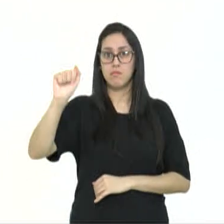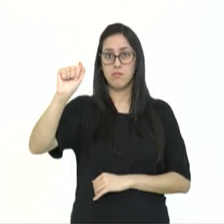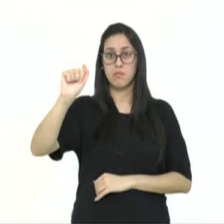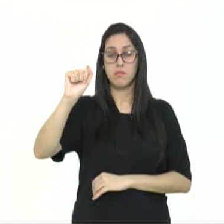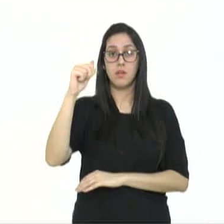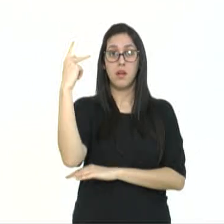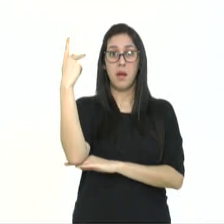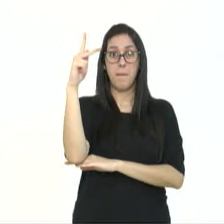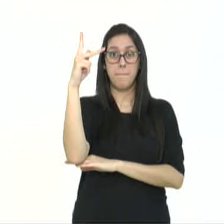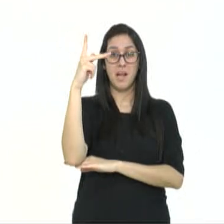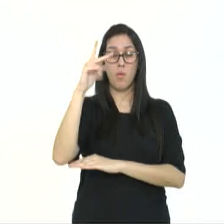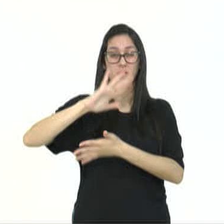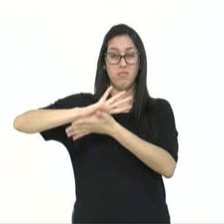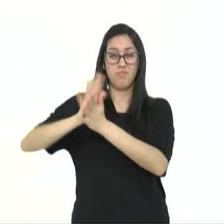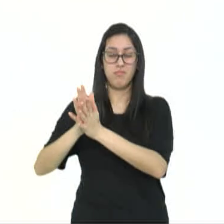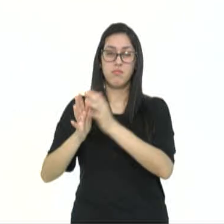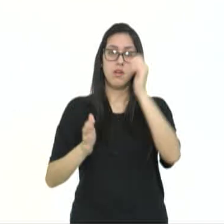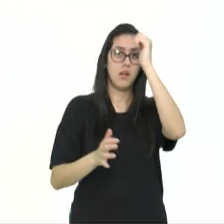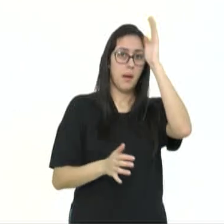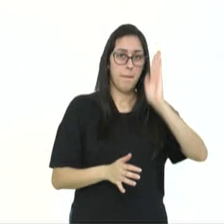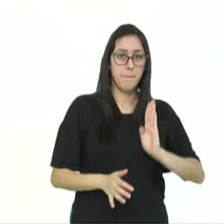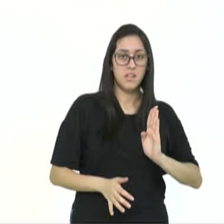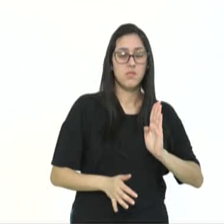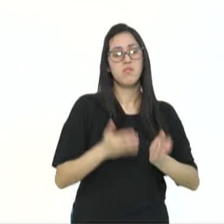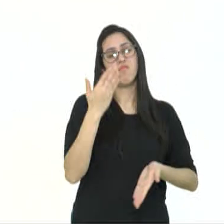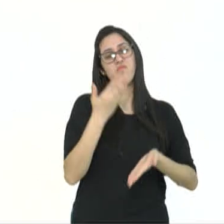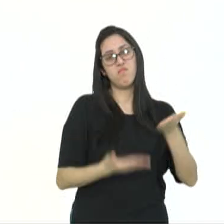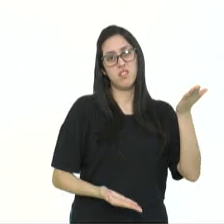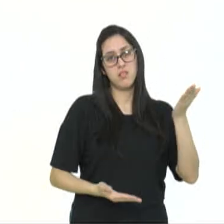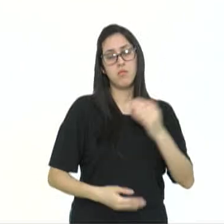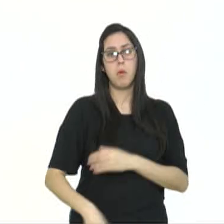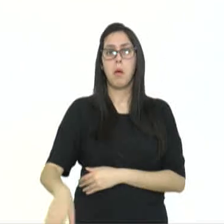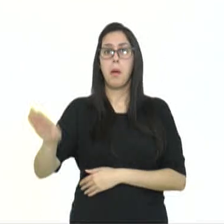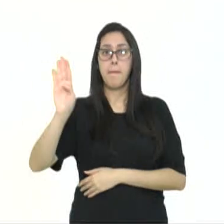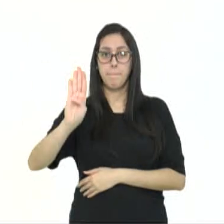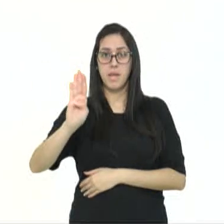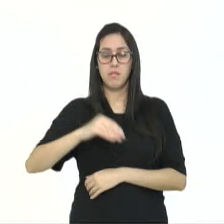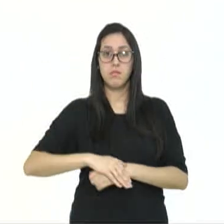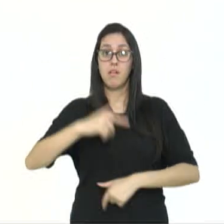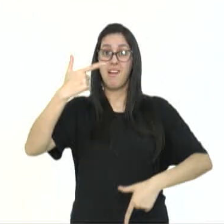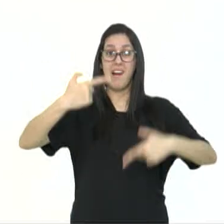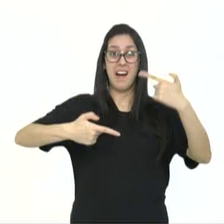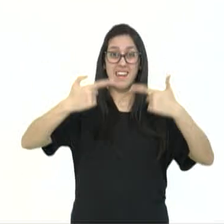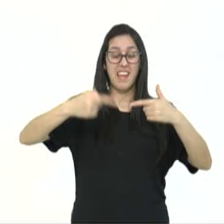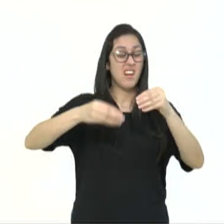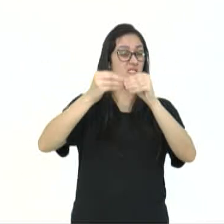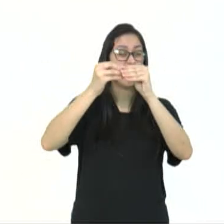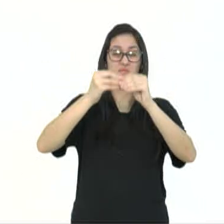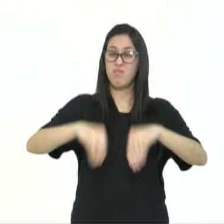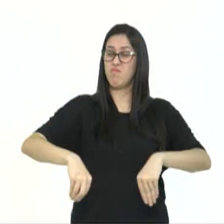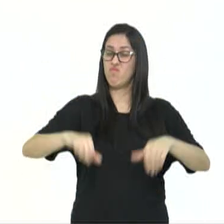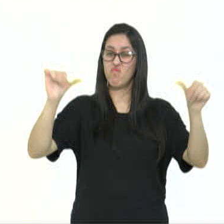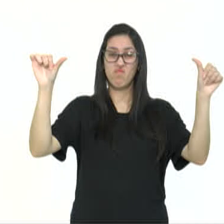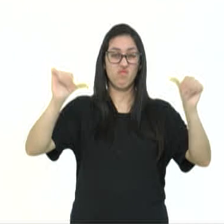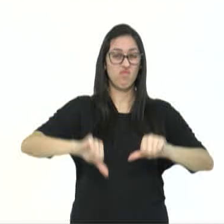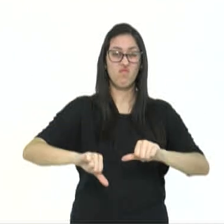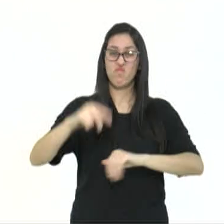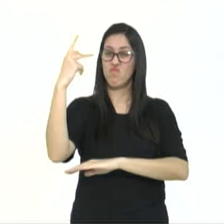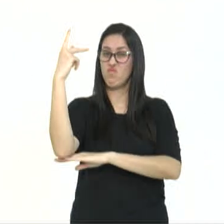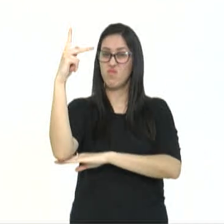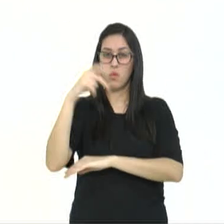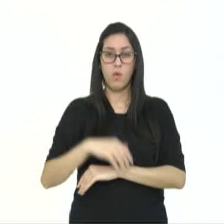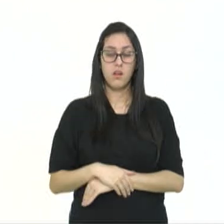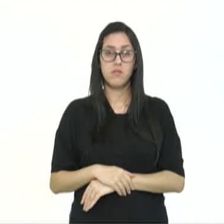Paraguai, o exército brasileiro saiu enfraquecido e desacreditado? B. A guerra impôs grande prejuízo demográfico e econômico ao